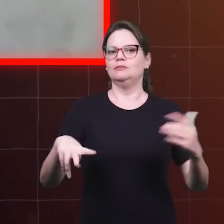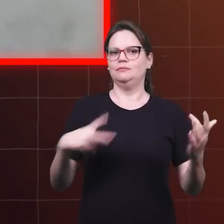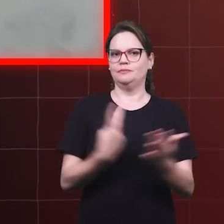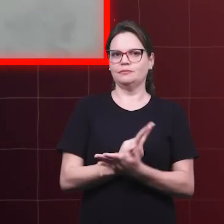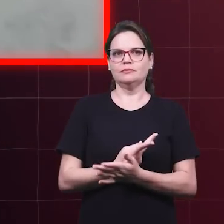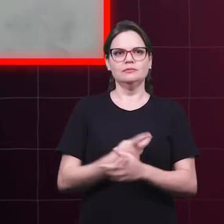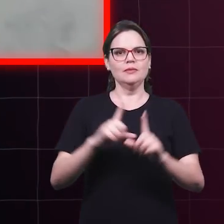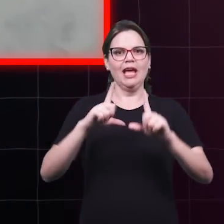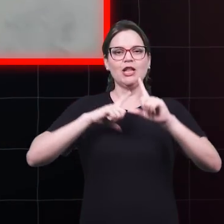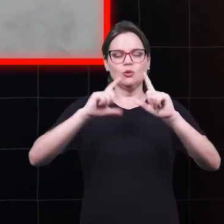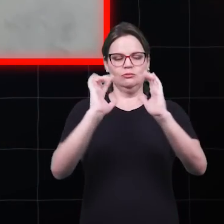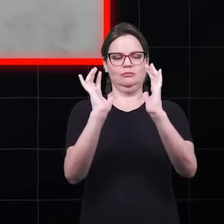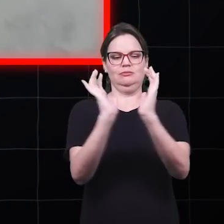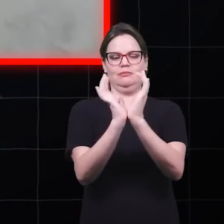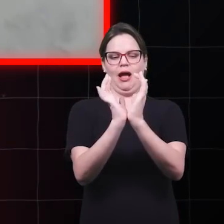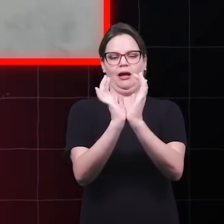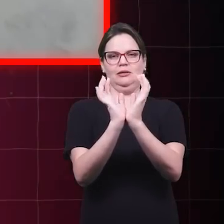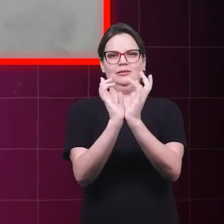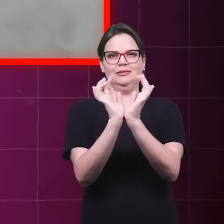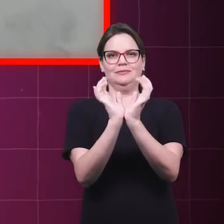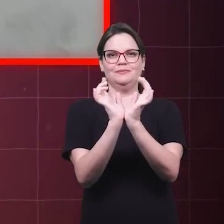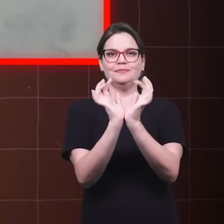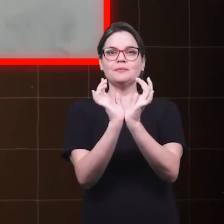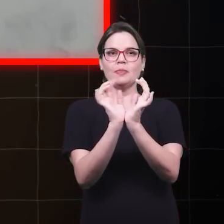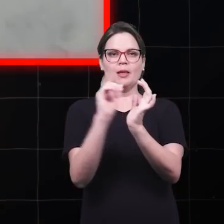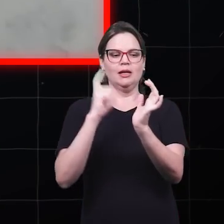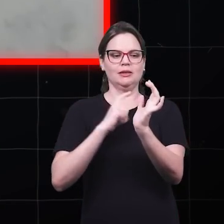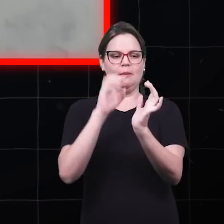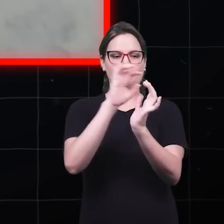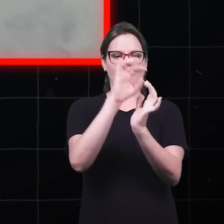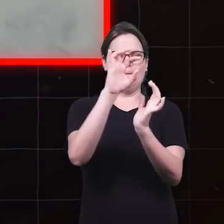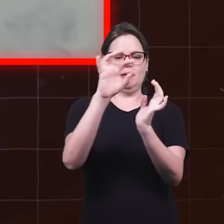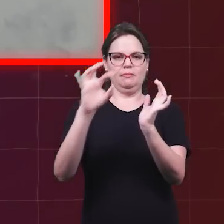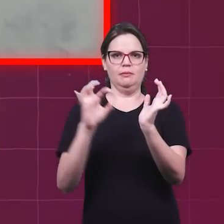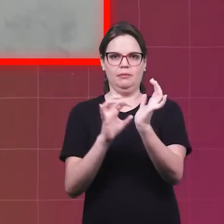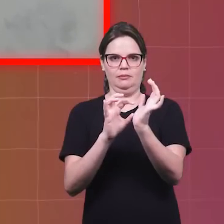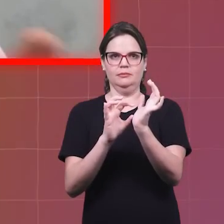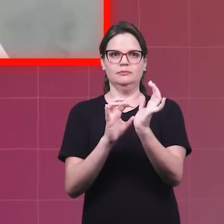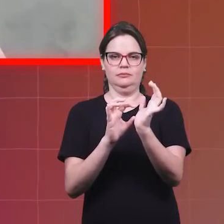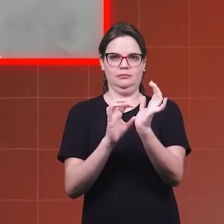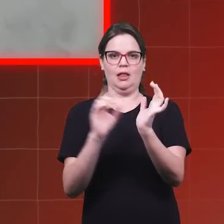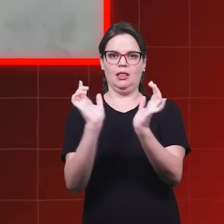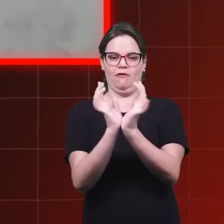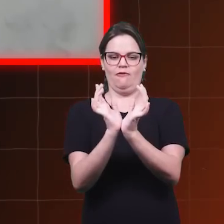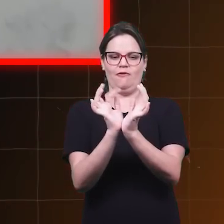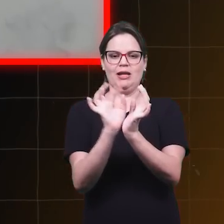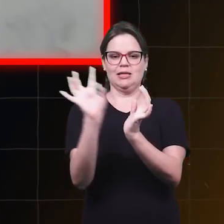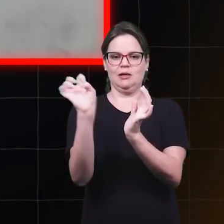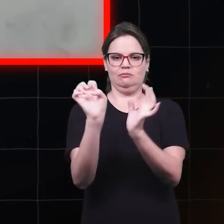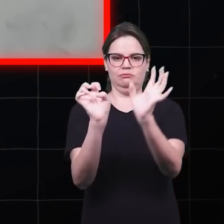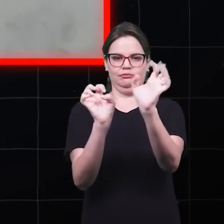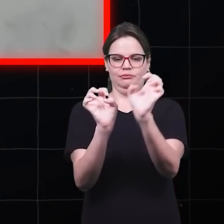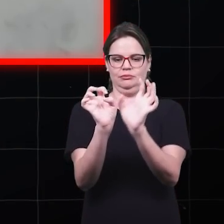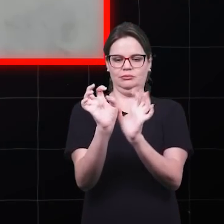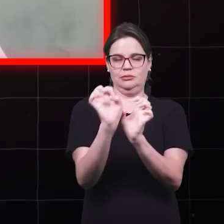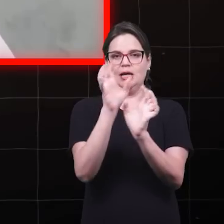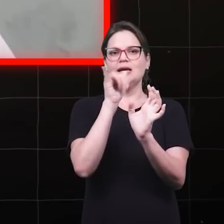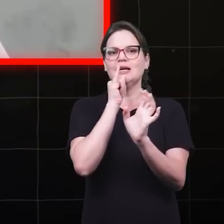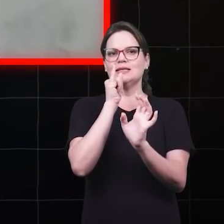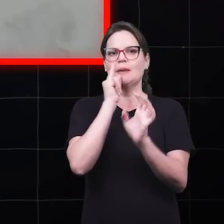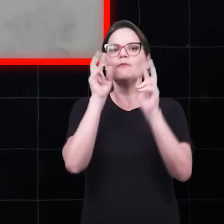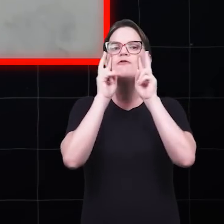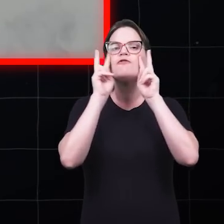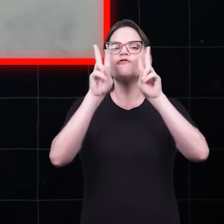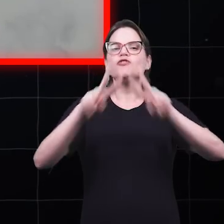várias partes do cérebro, apesar de ser evocada pelo hipocampo. Mas vamos supor, a memória